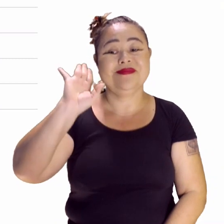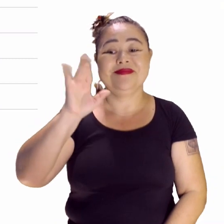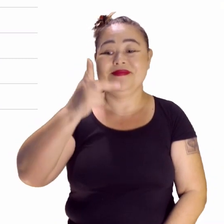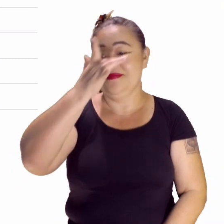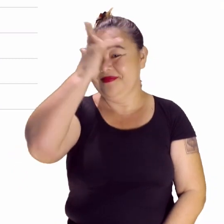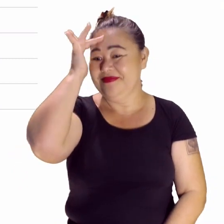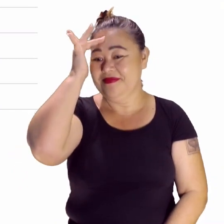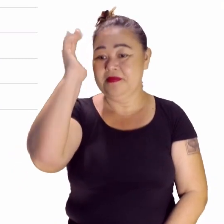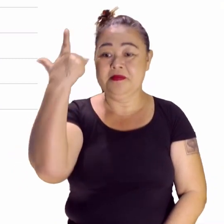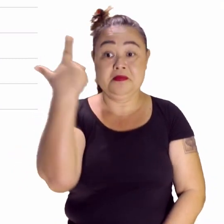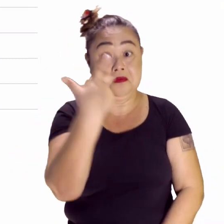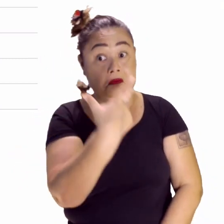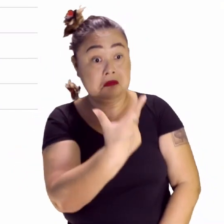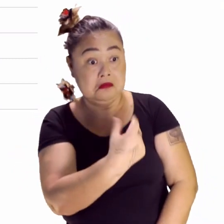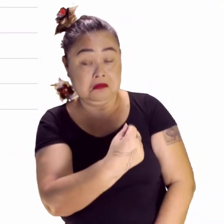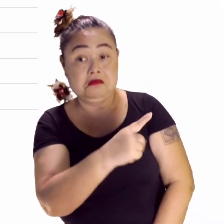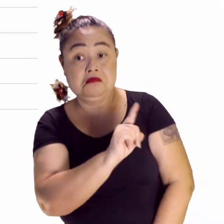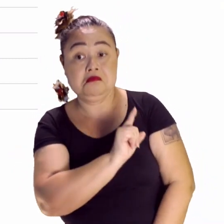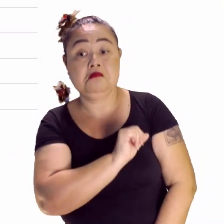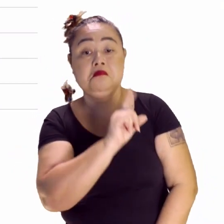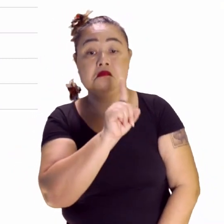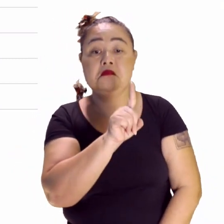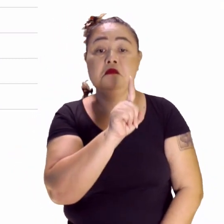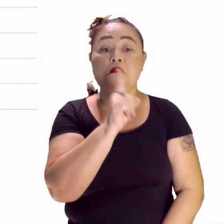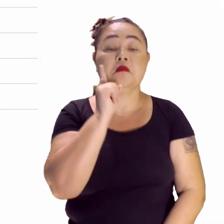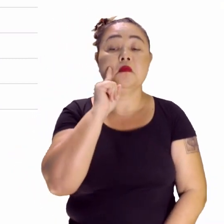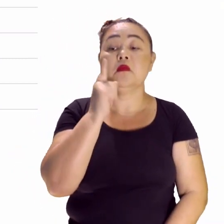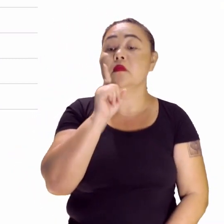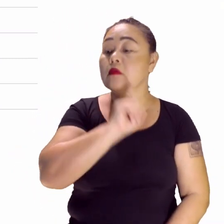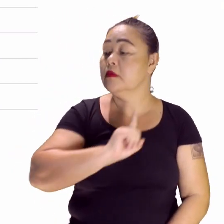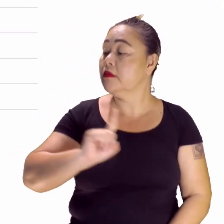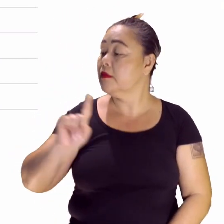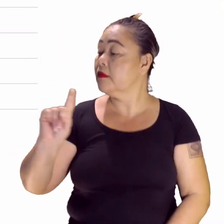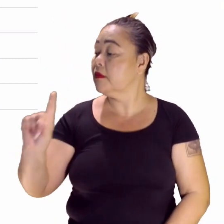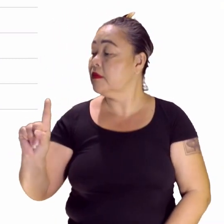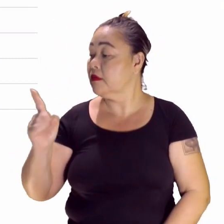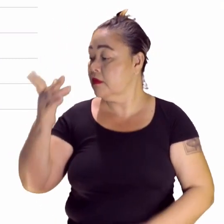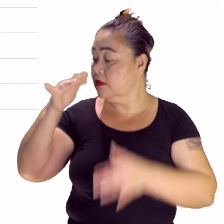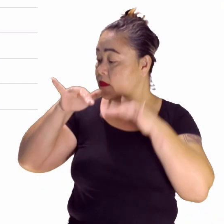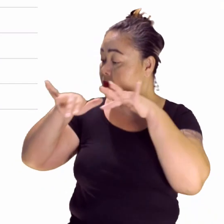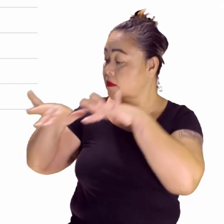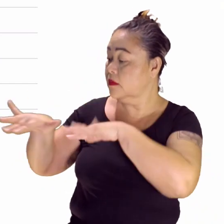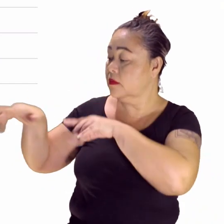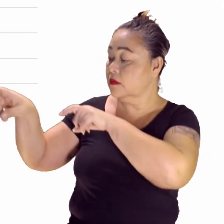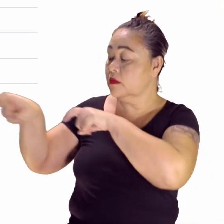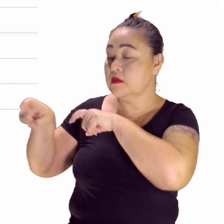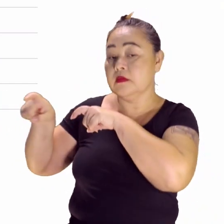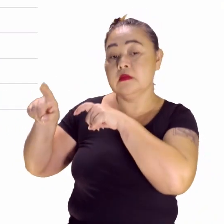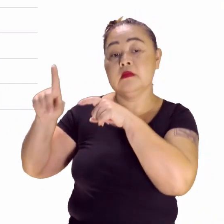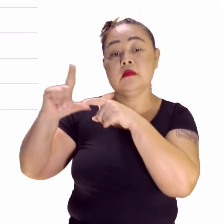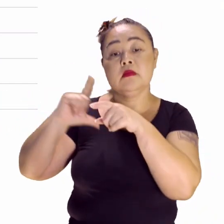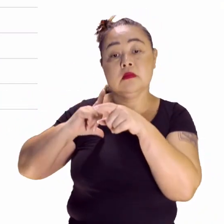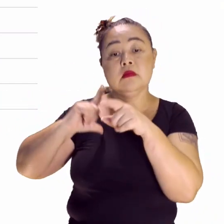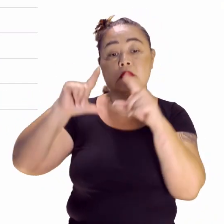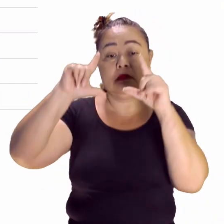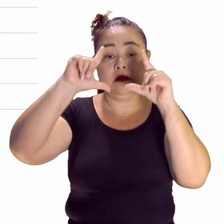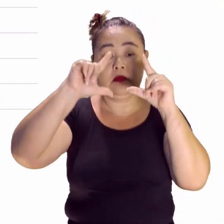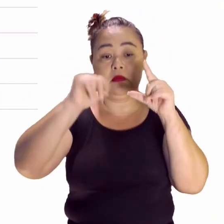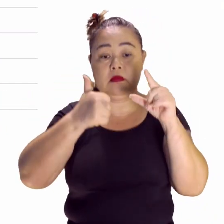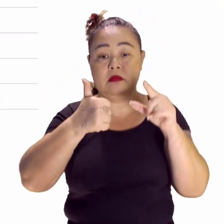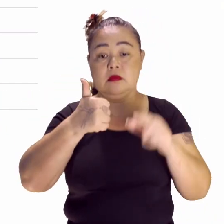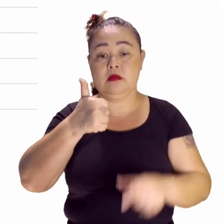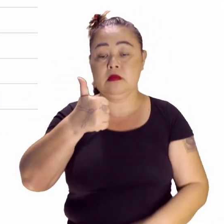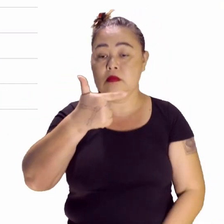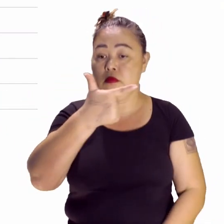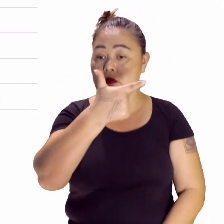Exato. A ocupação do homem no campo em Rondônia sofreu um declínio de